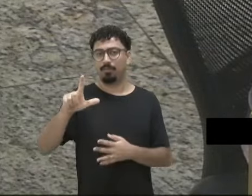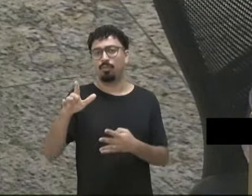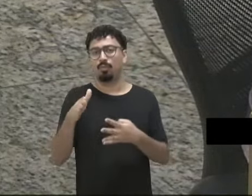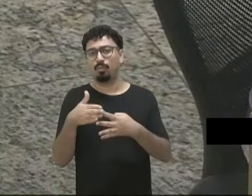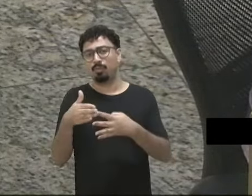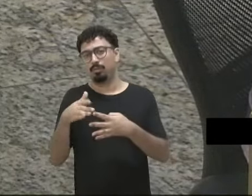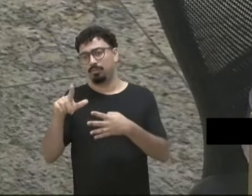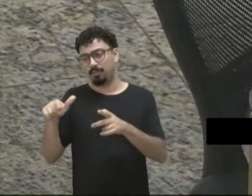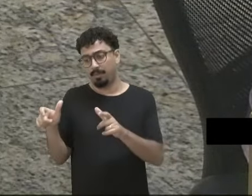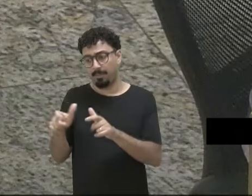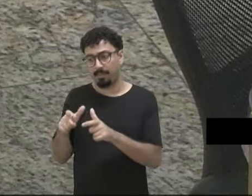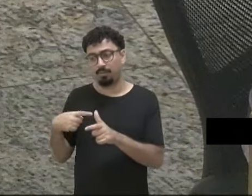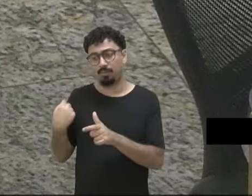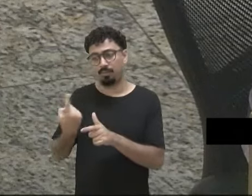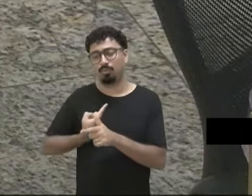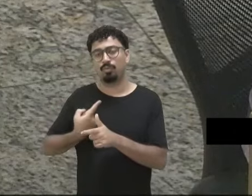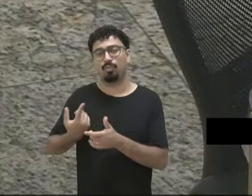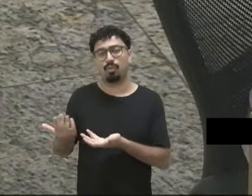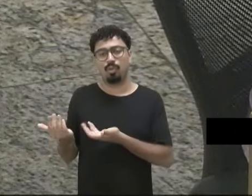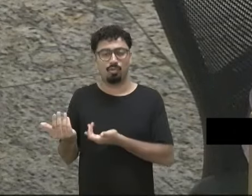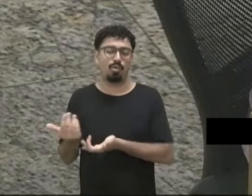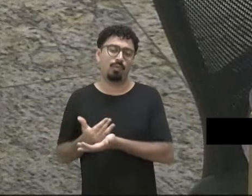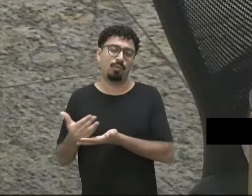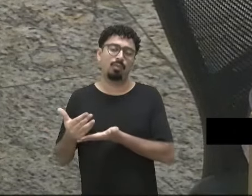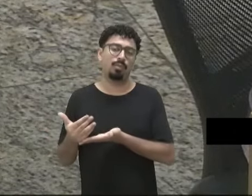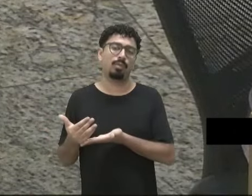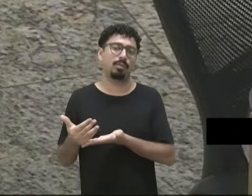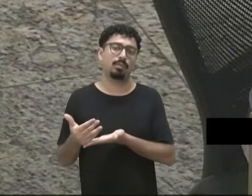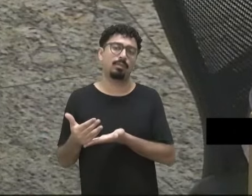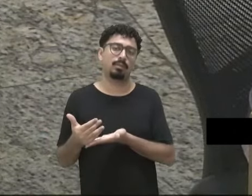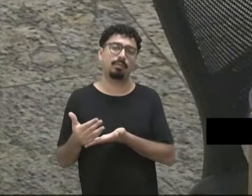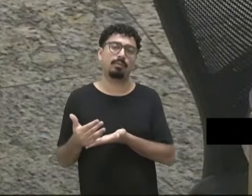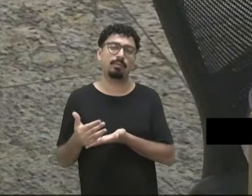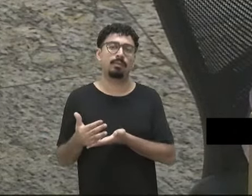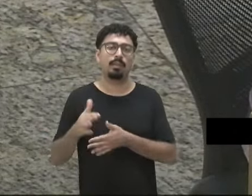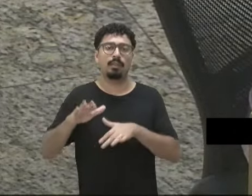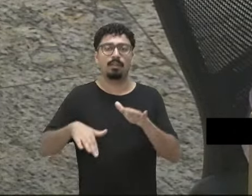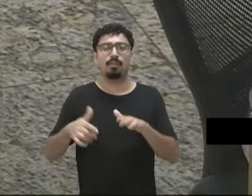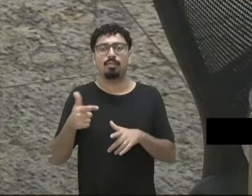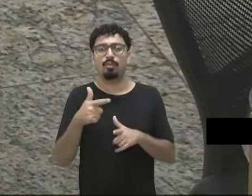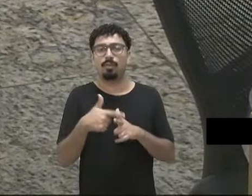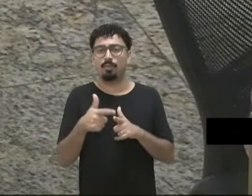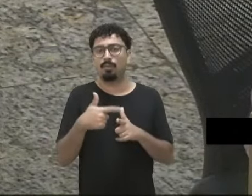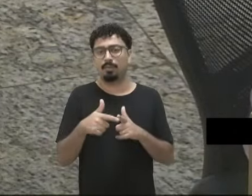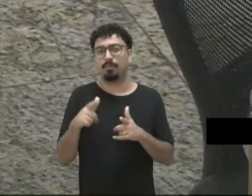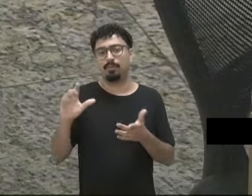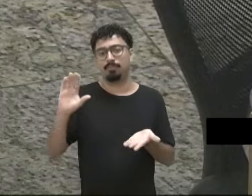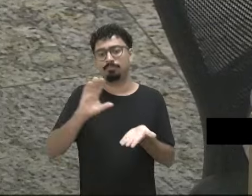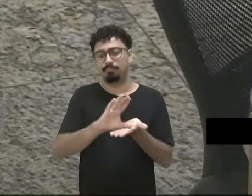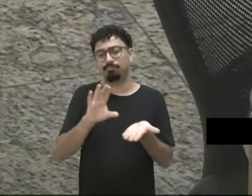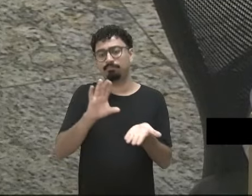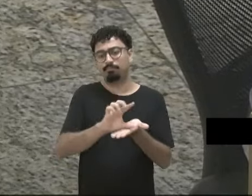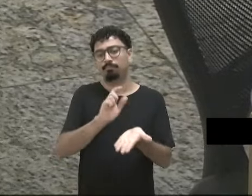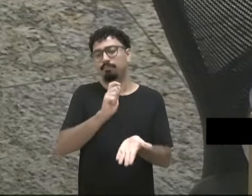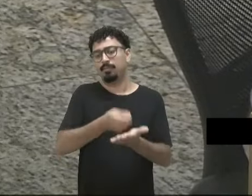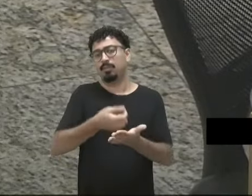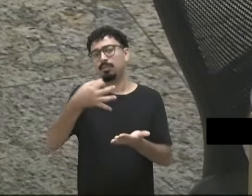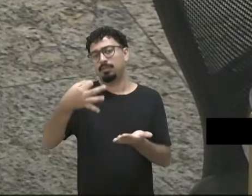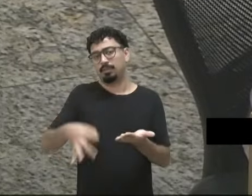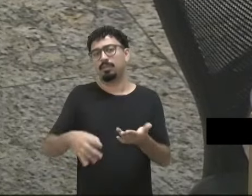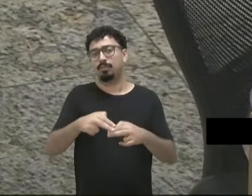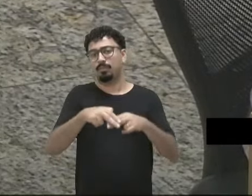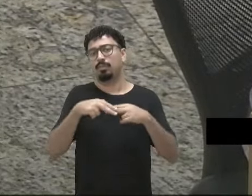bem menor que o nosso, bem mais jovem que o nosso, né? E talvez não tenha problemas de repasse lá, e por isso já está no nível 4,